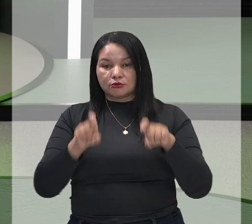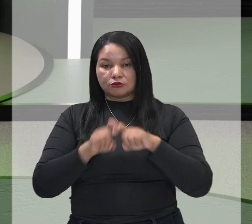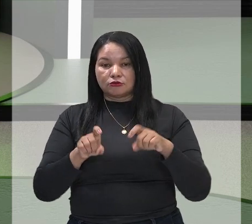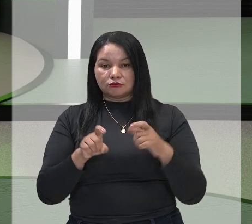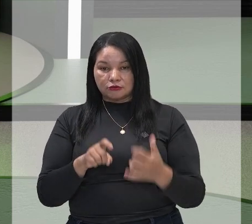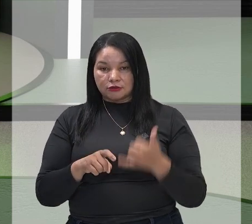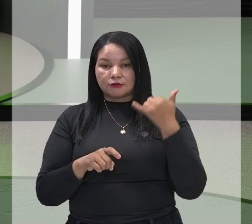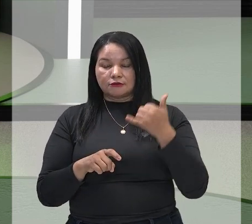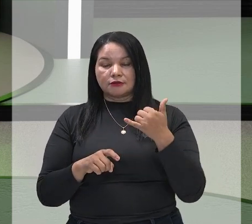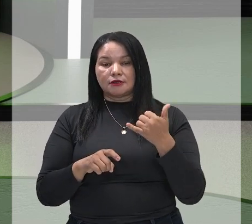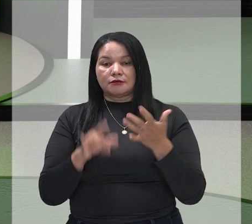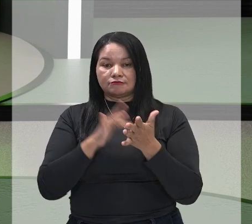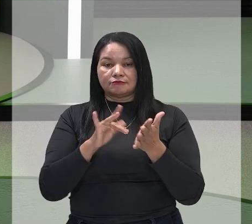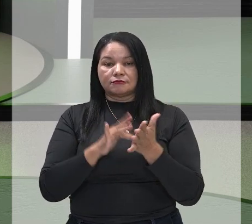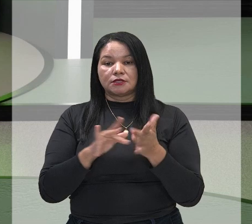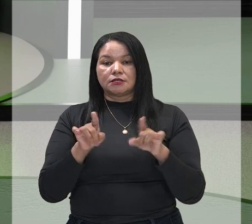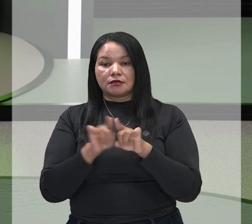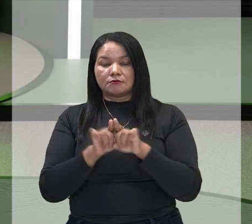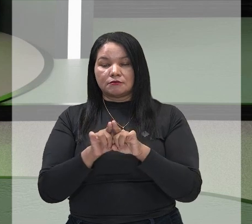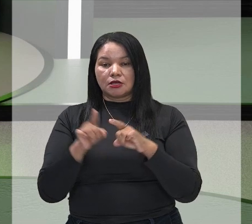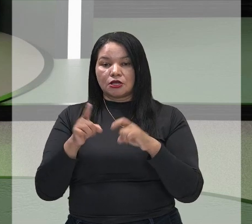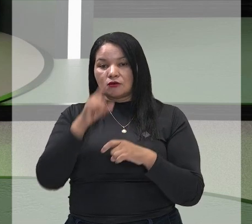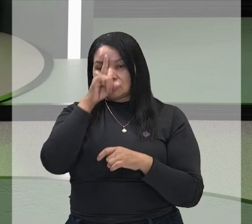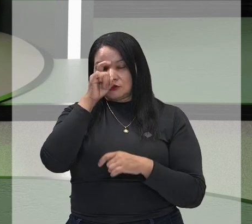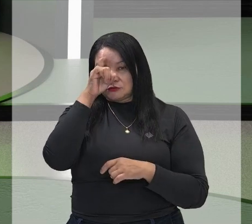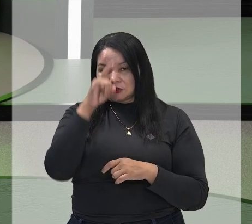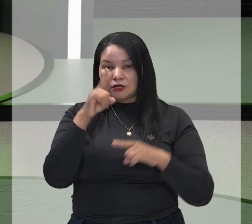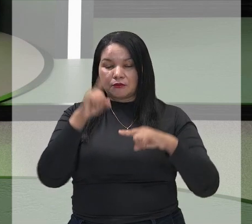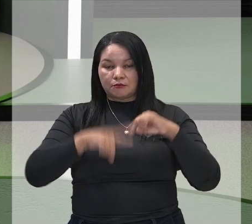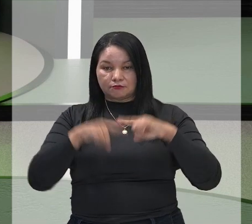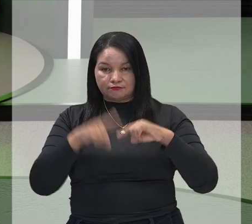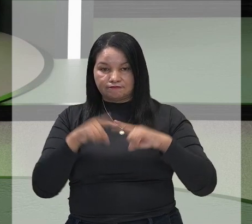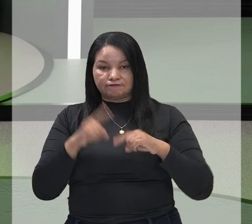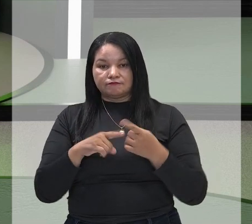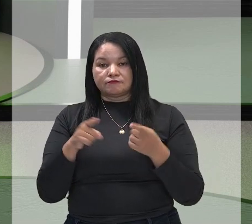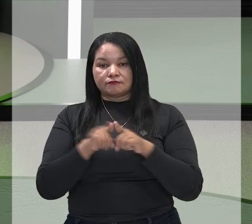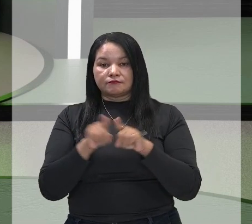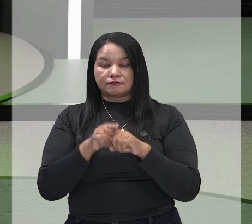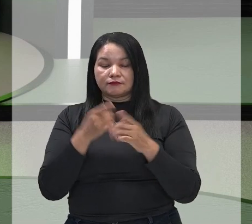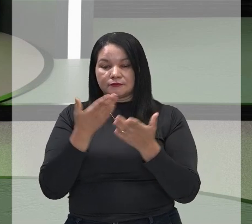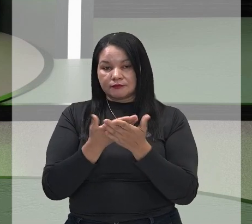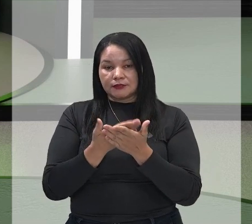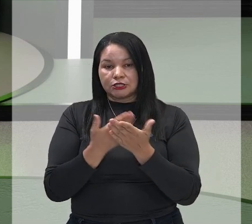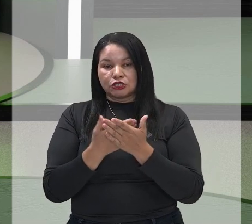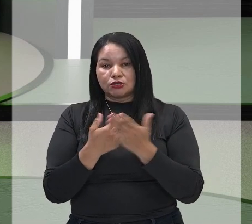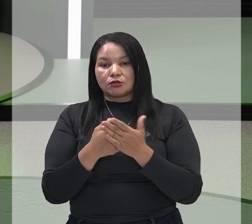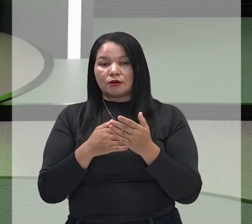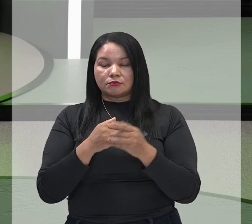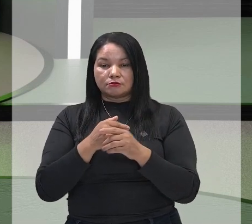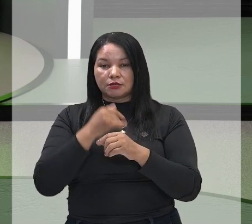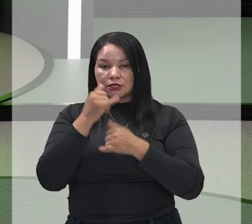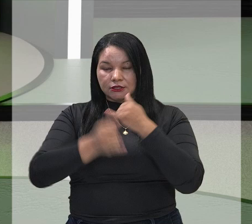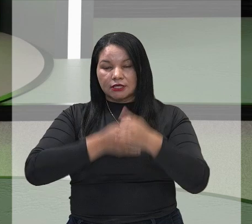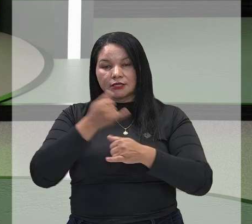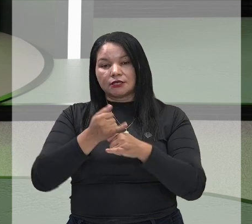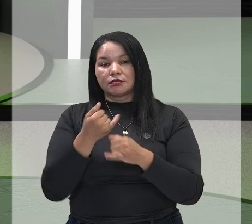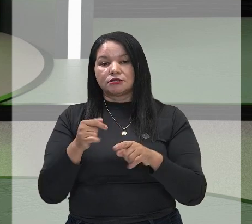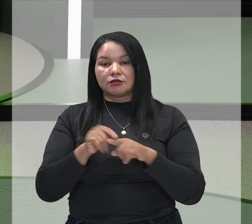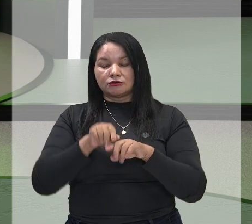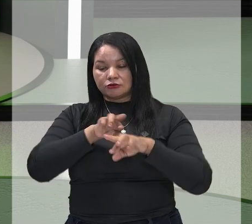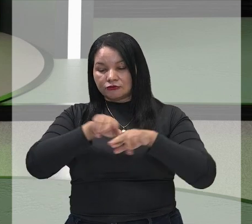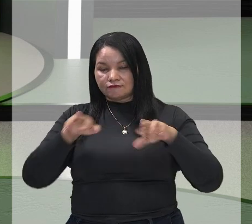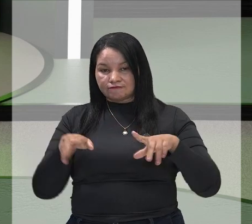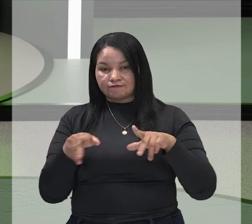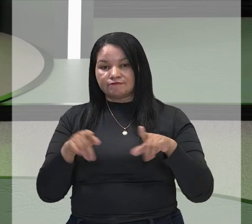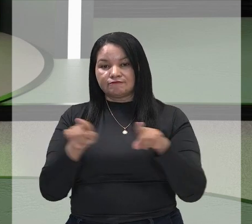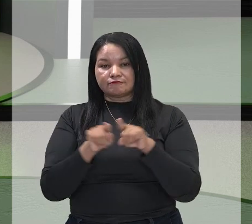equipamentos industriais e hospitalares, ou mesmo para assistir aulas online, né, pela internet, né, ou de outra forma, né, pelo